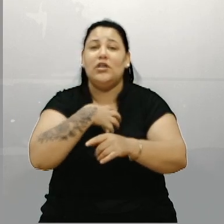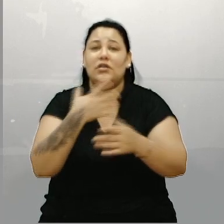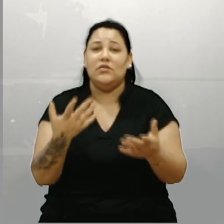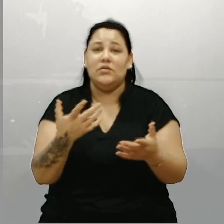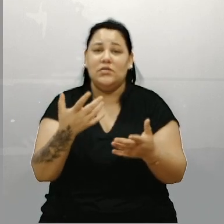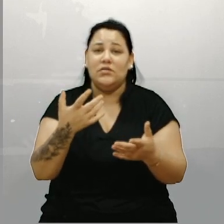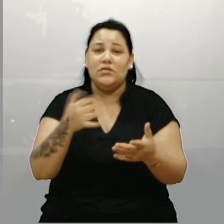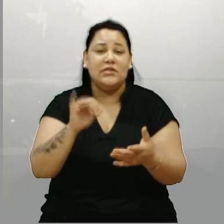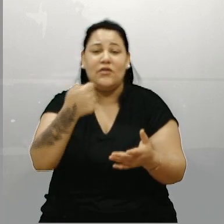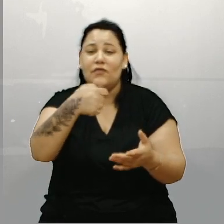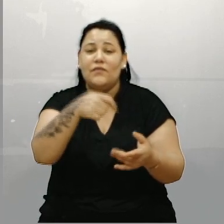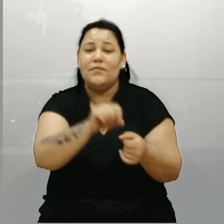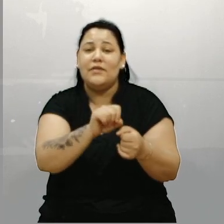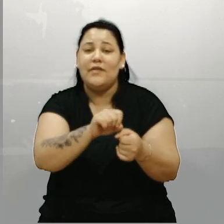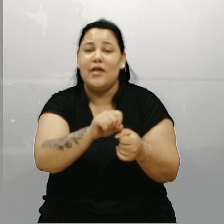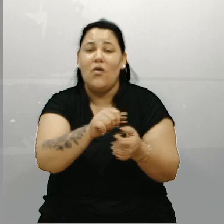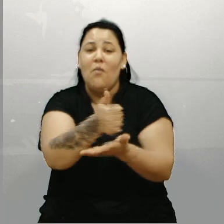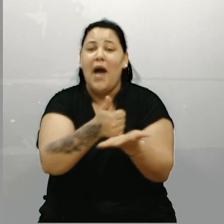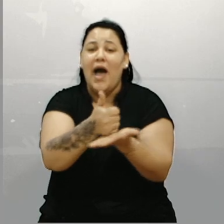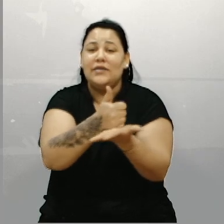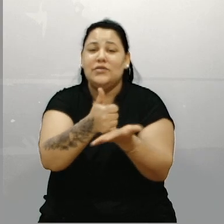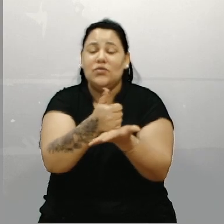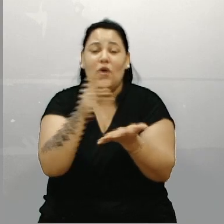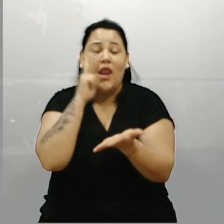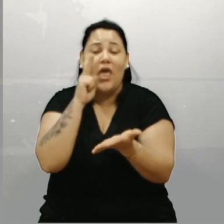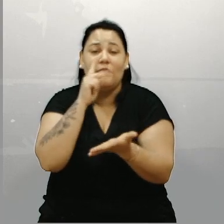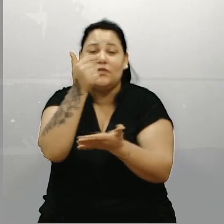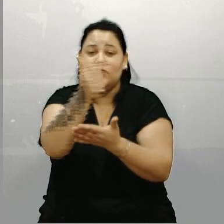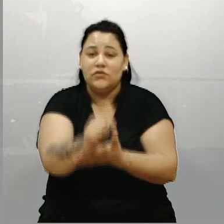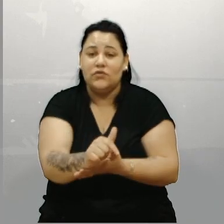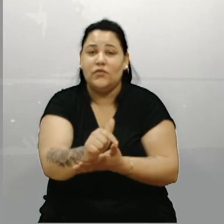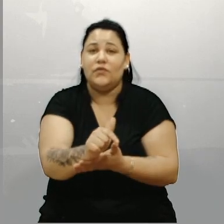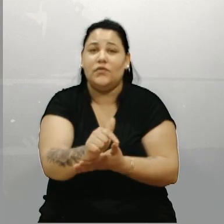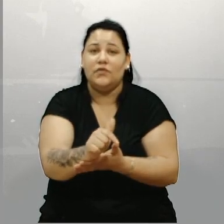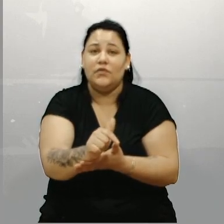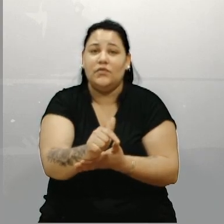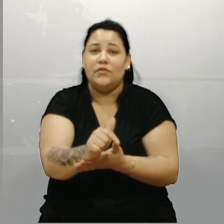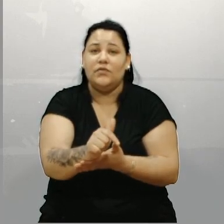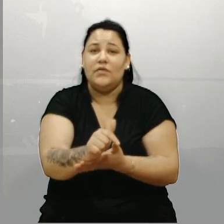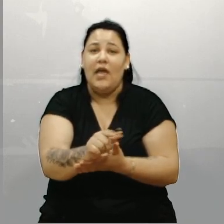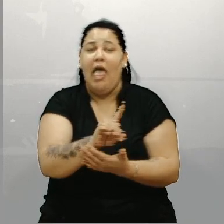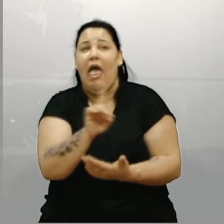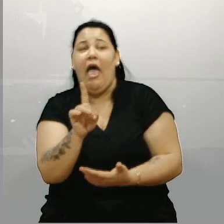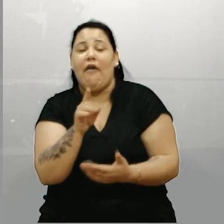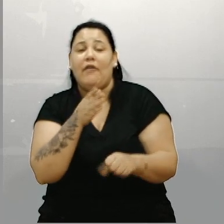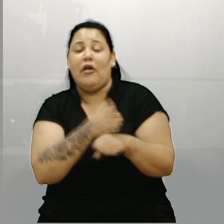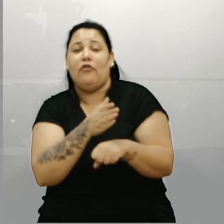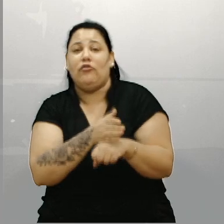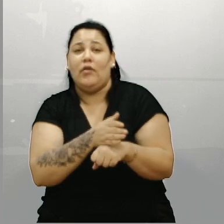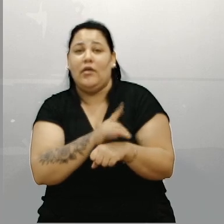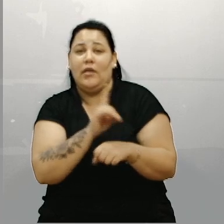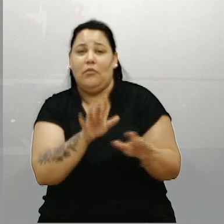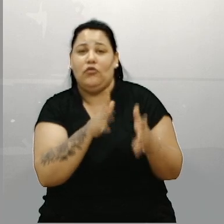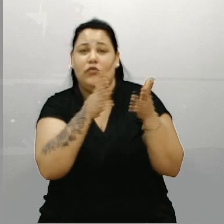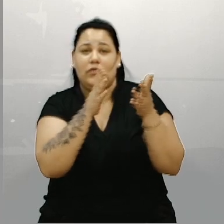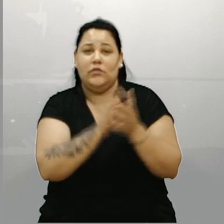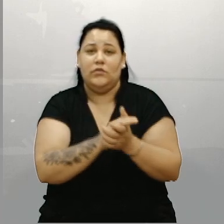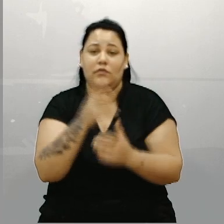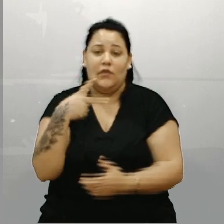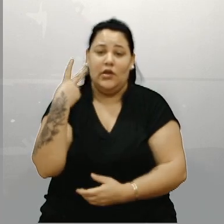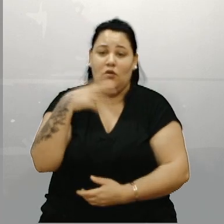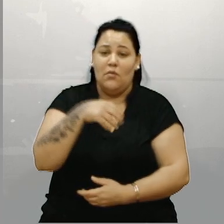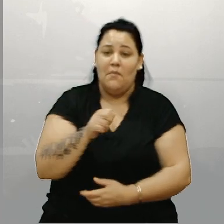com arroz, quando eu lembro aqui, mais uma vez aqui, vai ser candidato, está promovendo o cara. Não, vereador Mauro